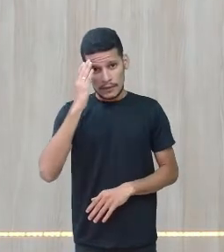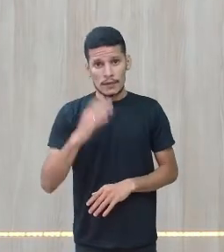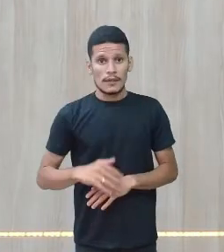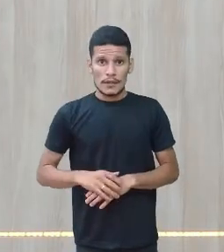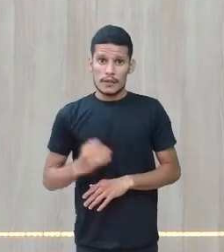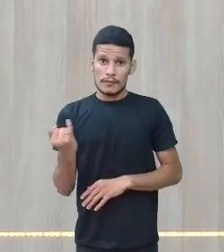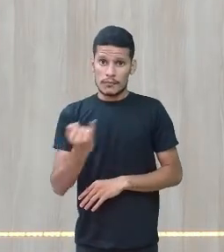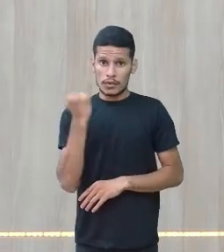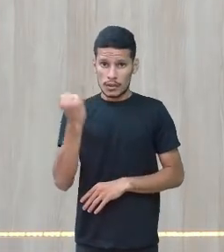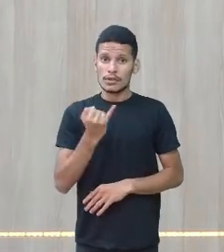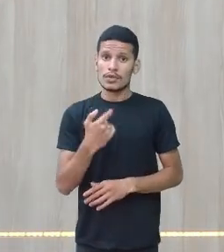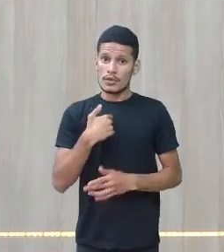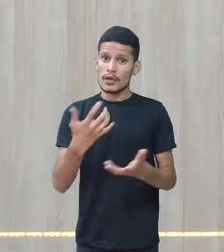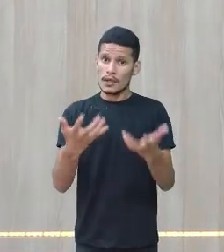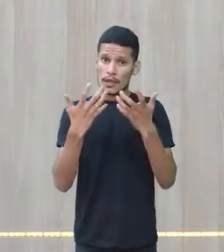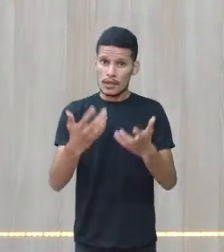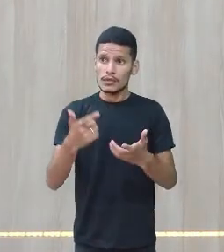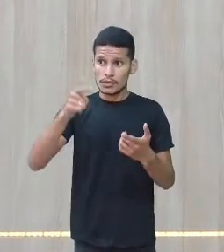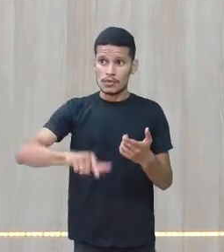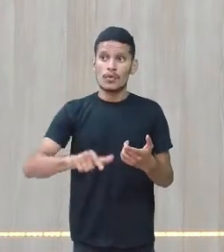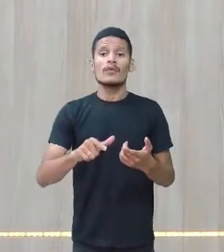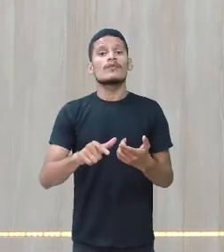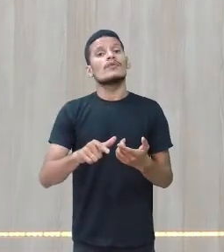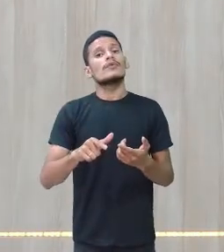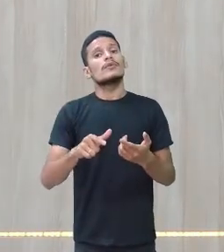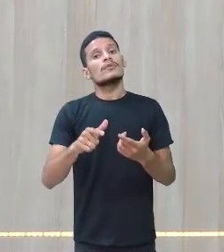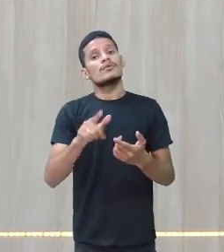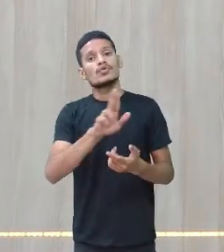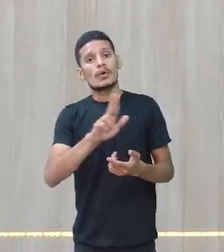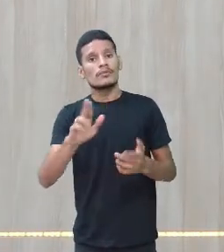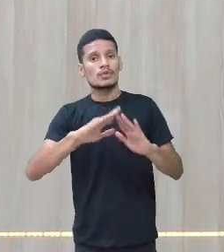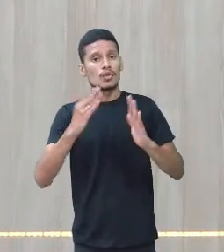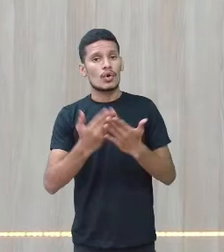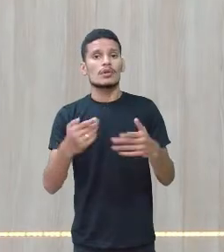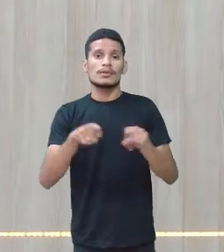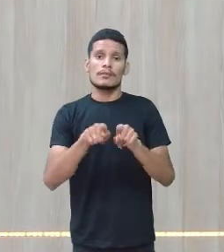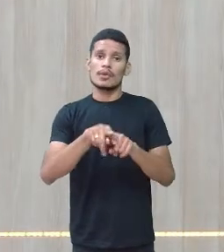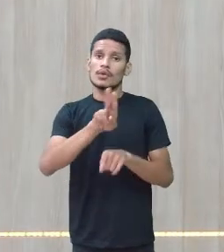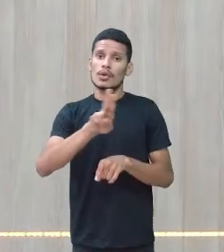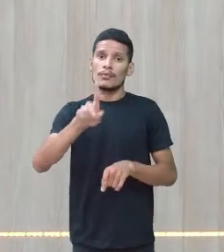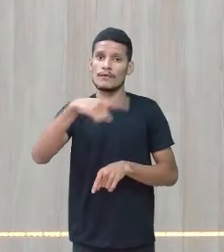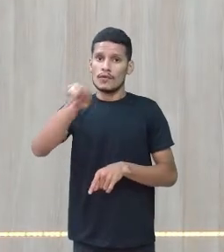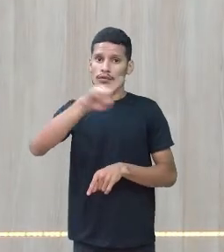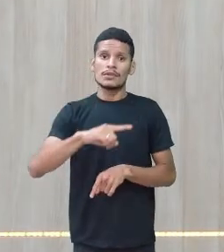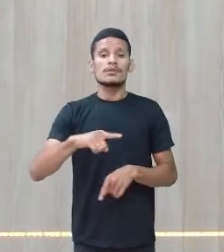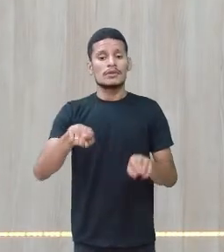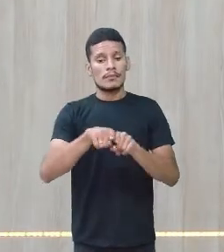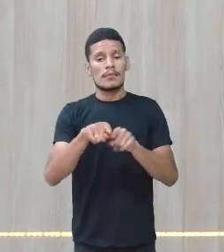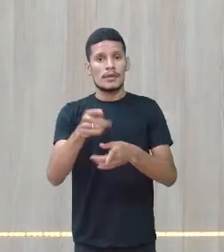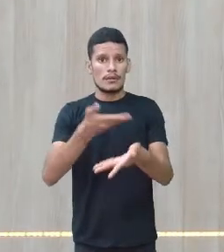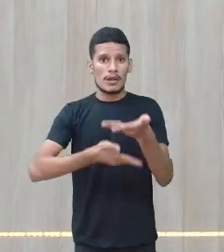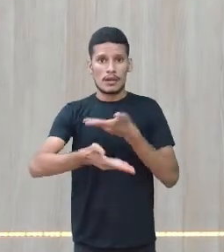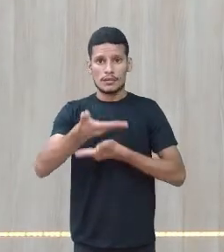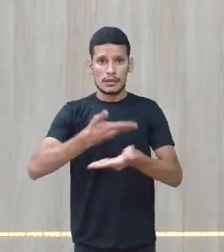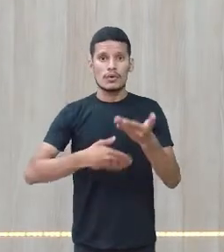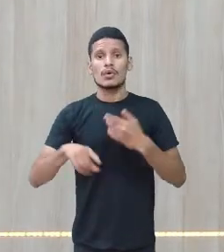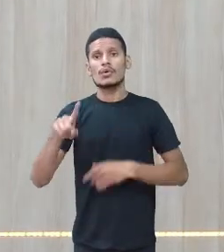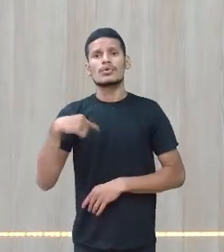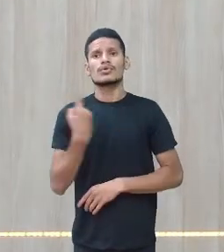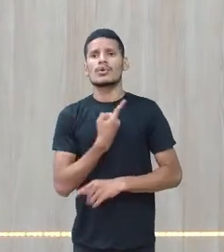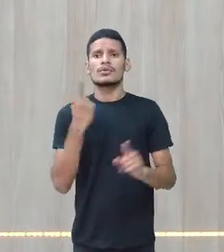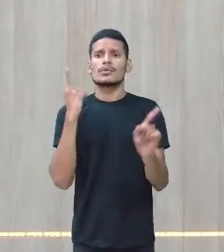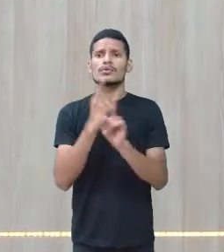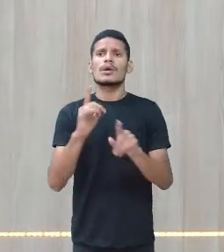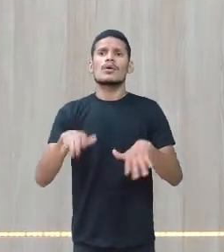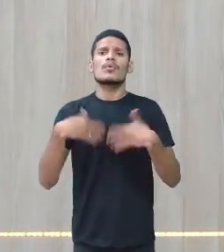muito importante. Eu quero repetir o nome aqui da escola e também o nome de vocês e ver essa questão da interação. Mas vamos descobrir que